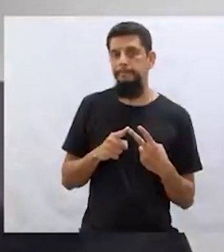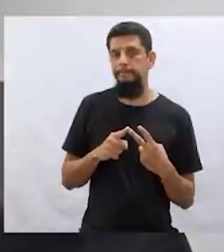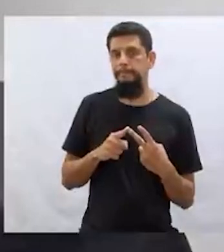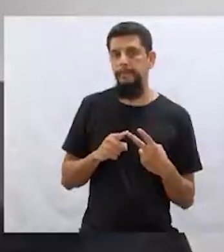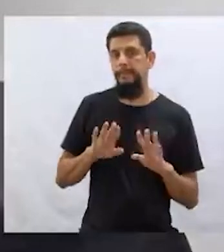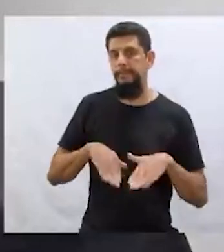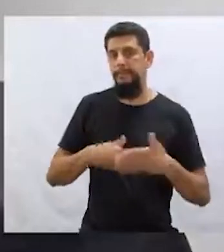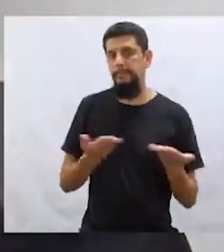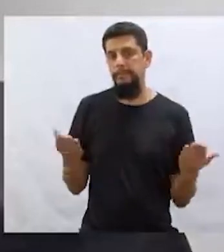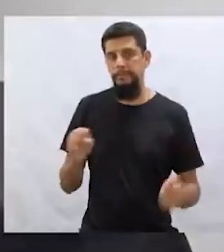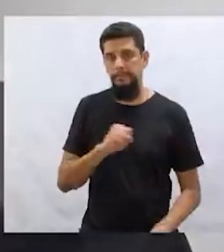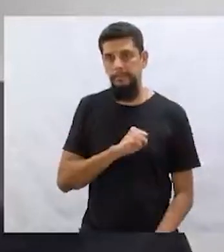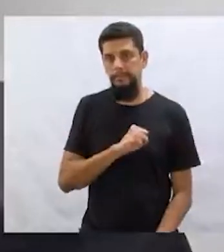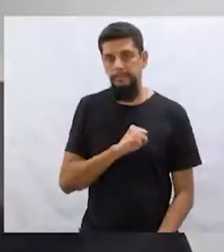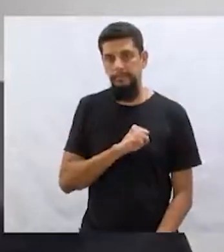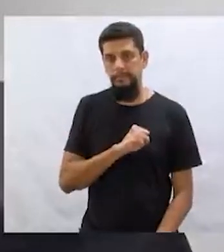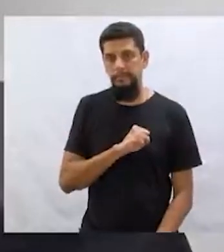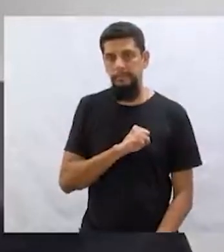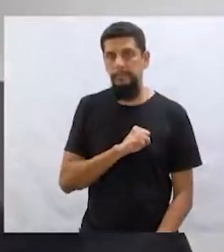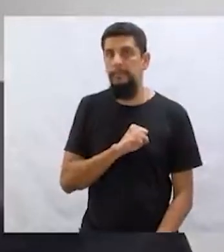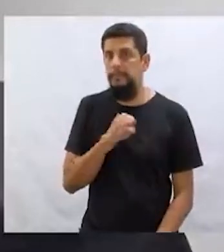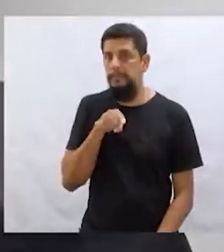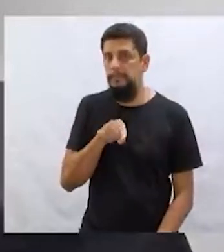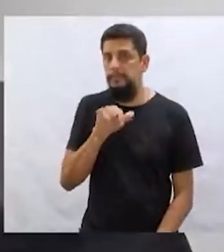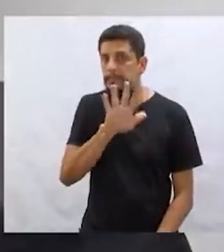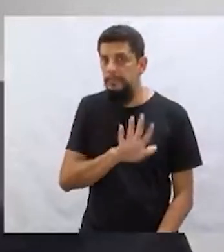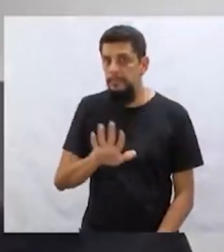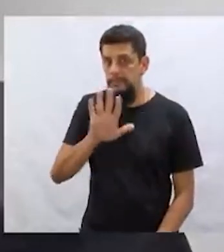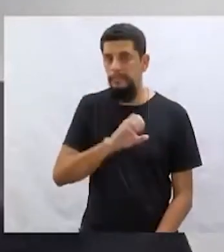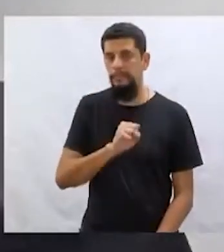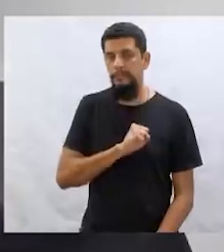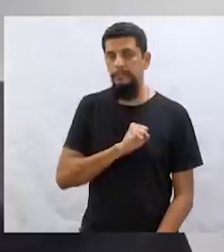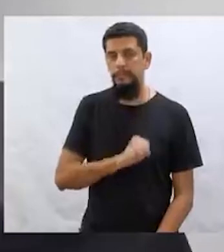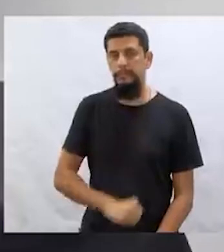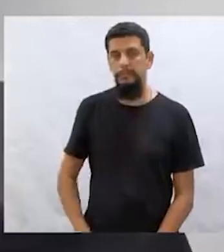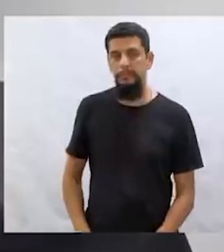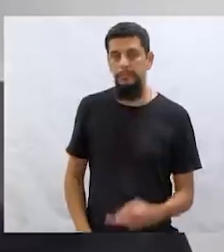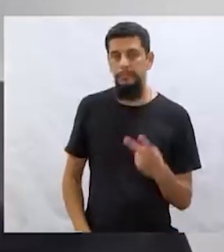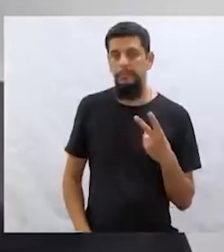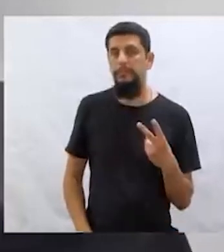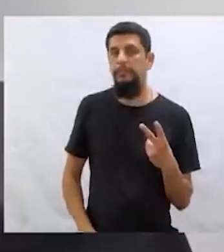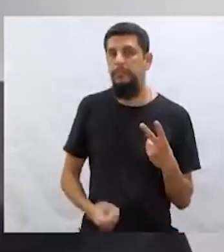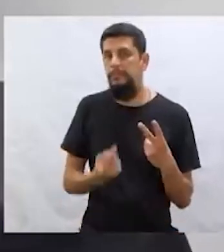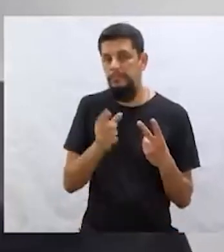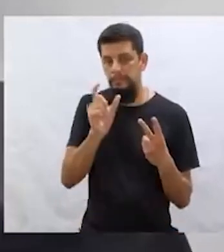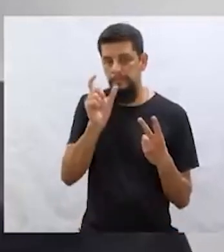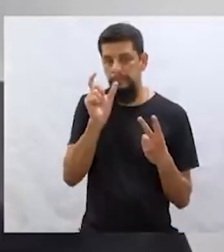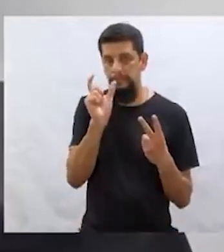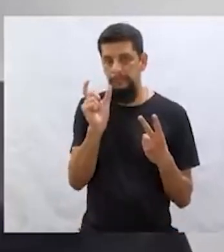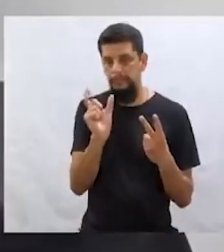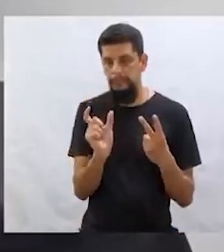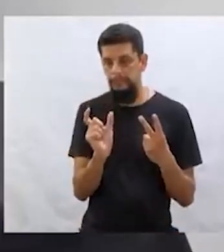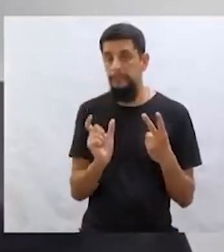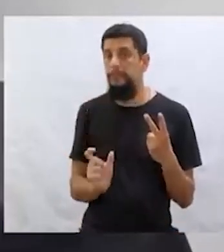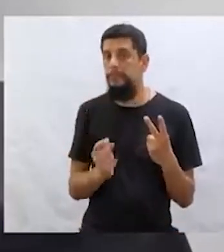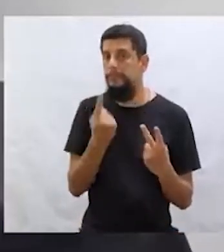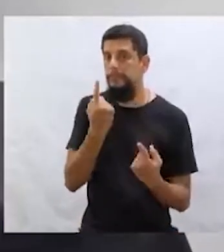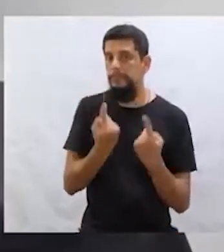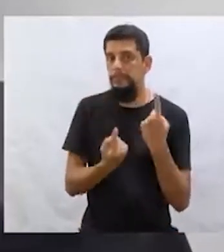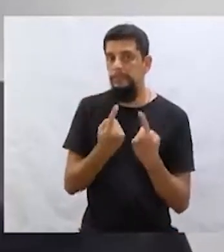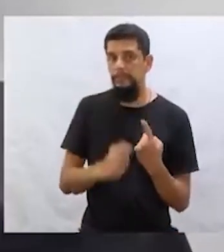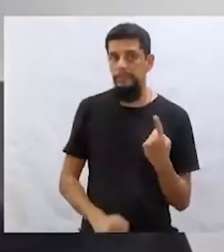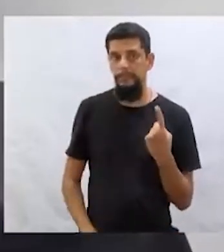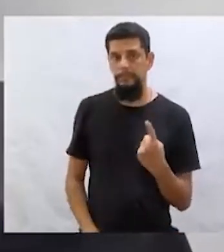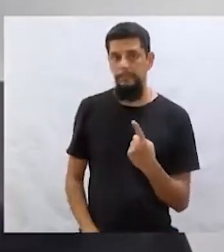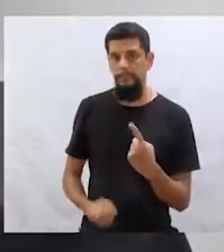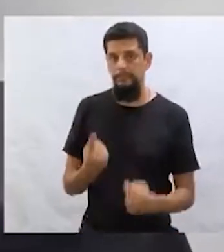1, 2. Então, o número representado nessa imagem é o número 2. 2. Qual desse será o número 2? Vamos lá.